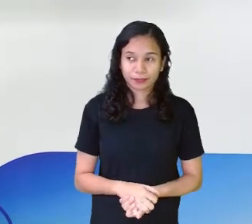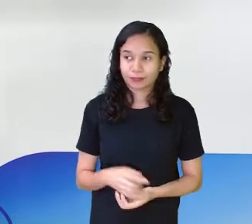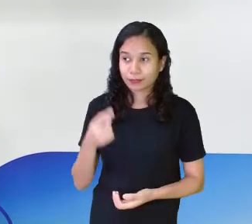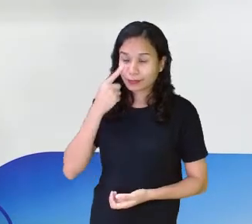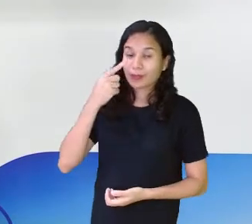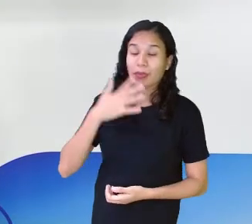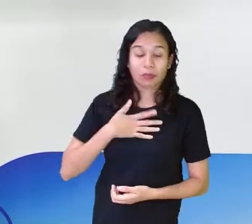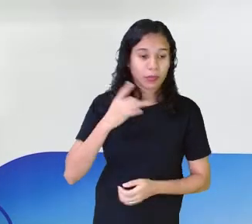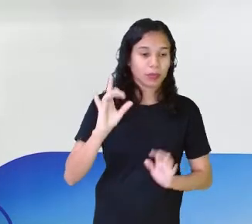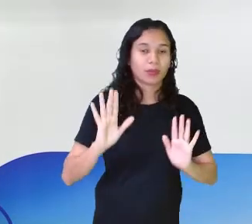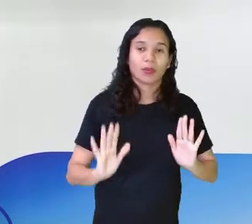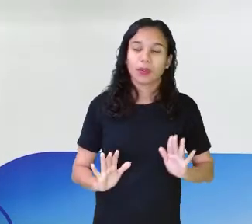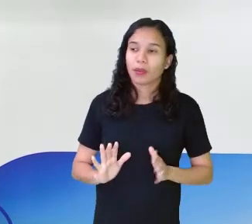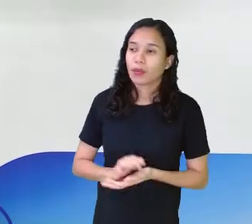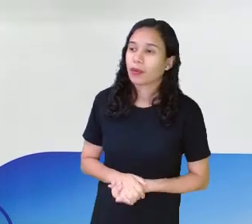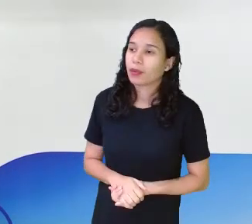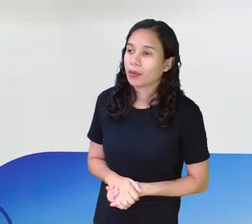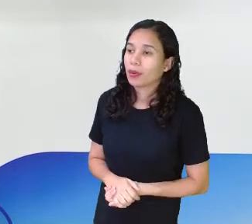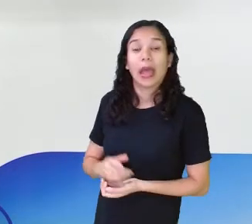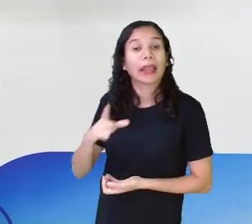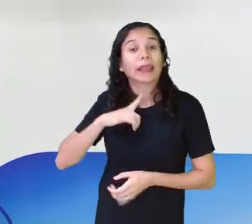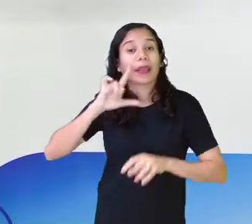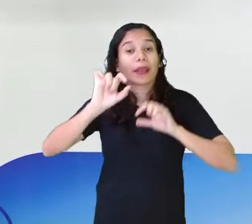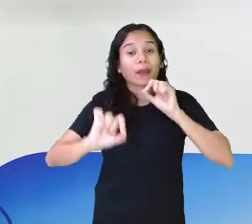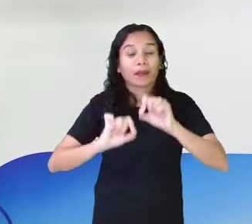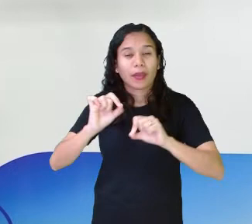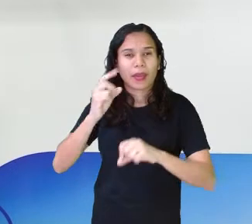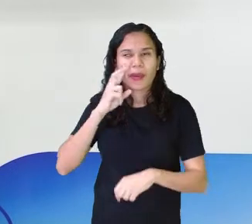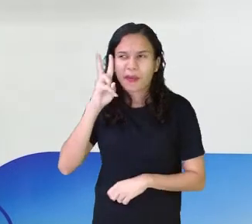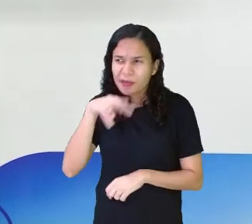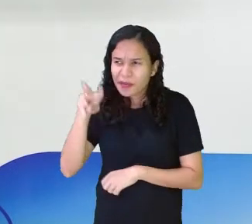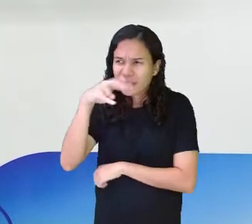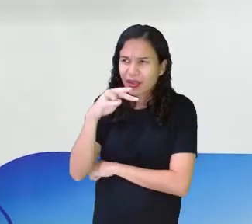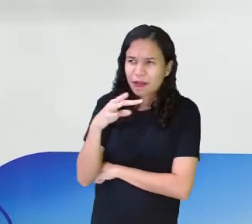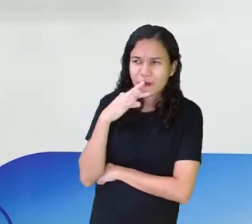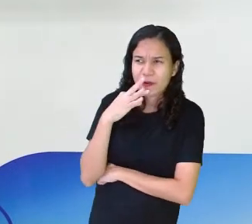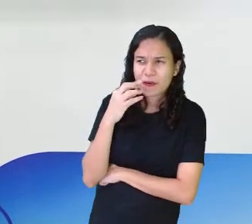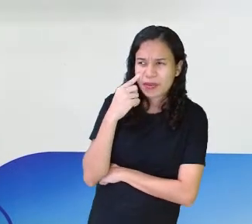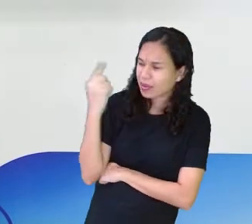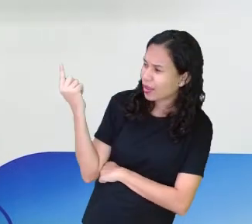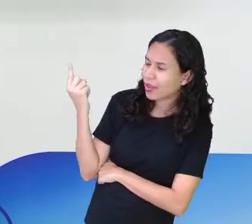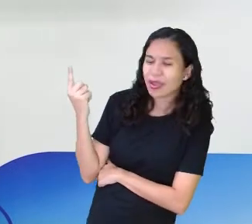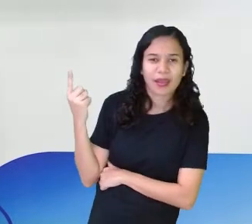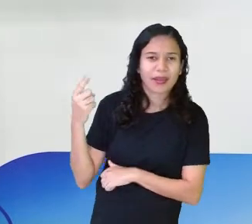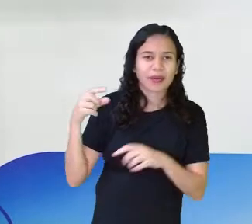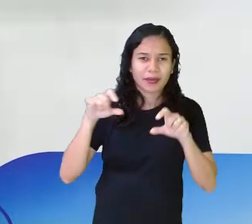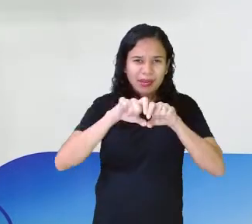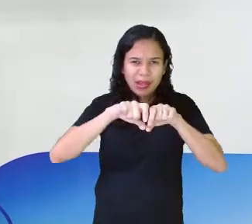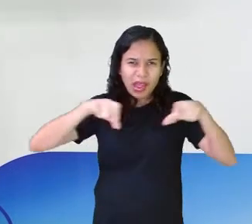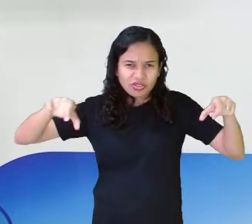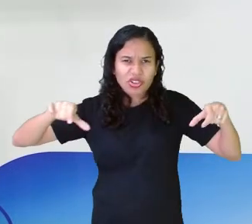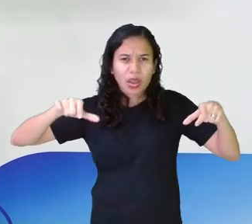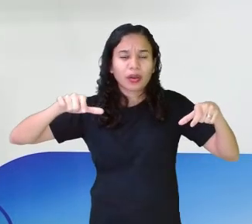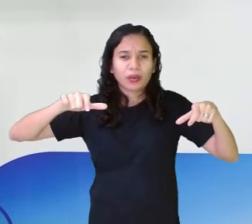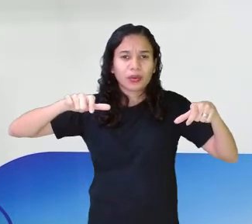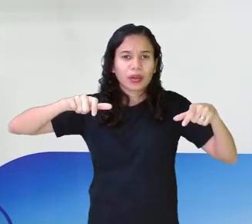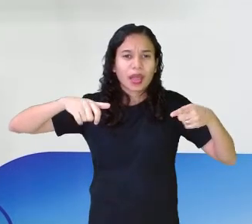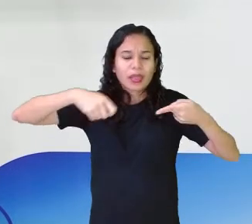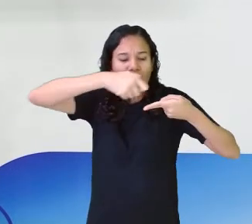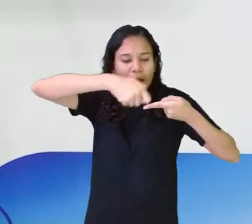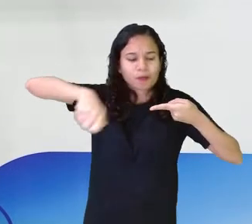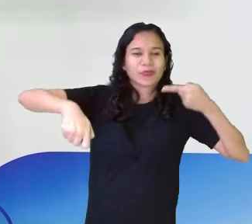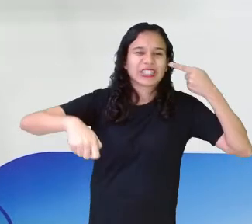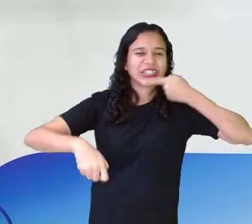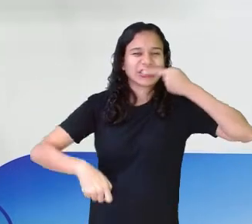Eita, tá dando úlcera. Eu tenho aqui, vocês sabem o que é isso, né? Aquela caixinha vazia de creme